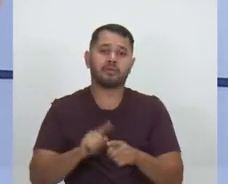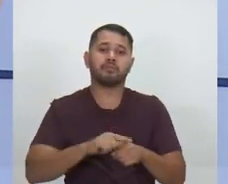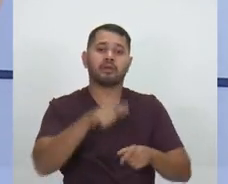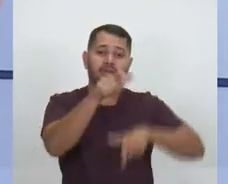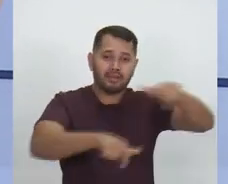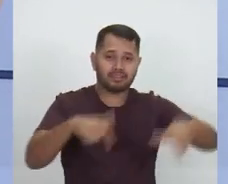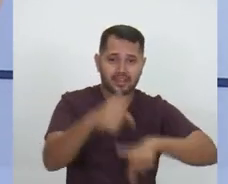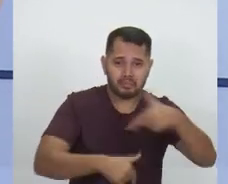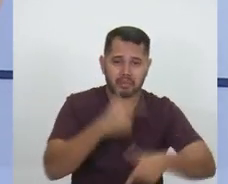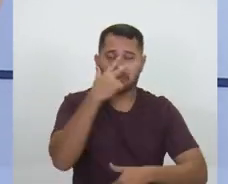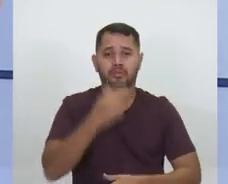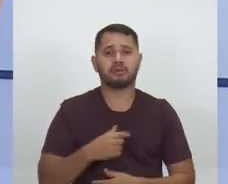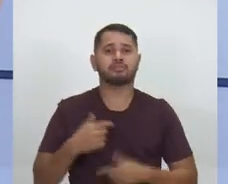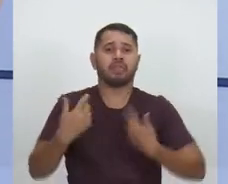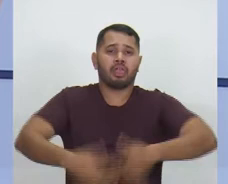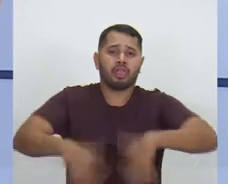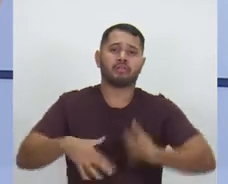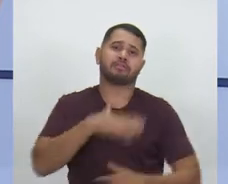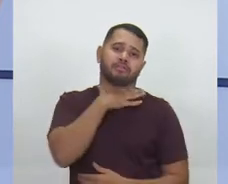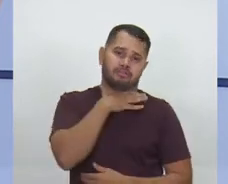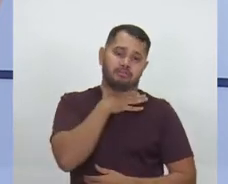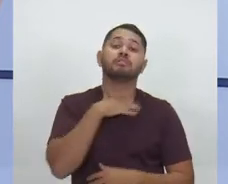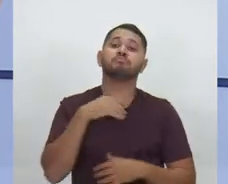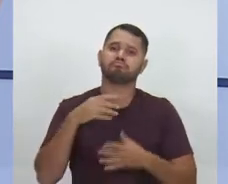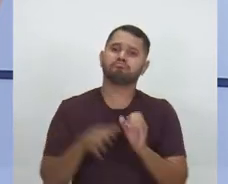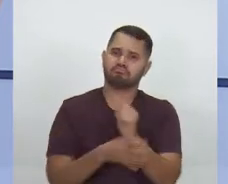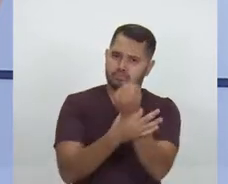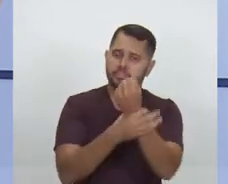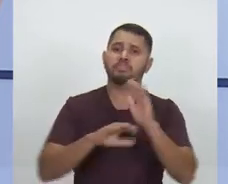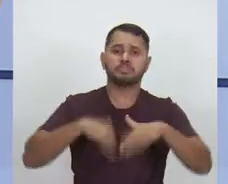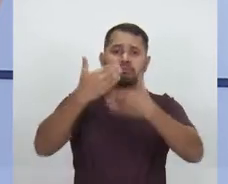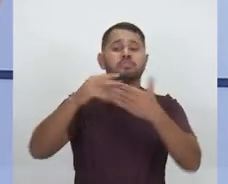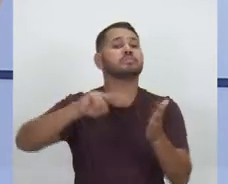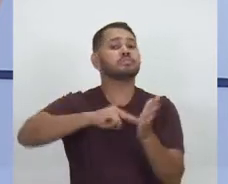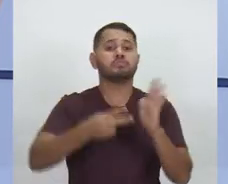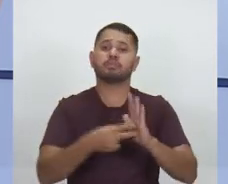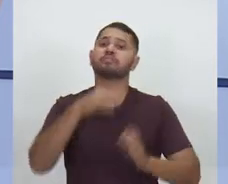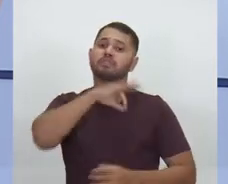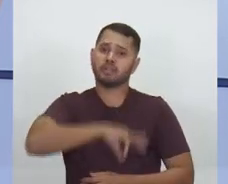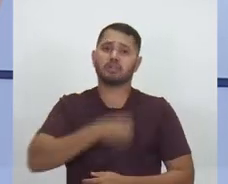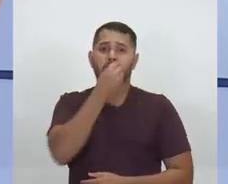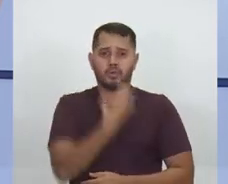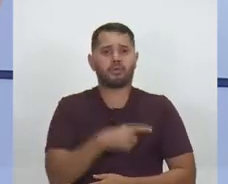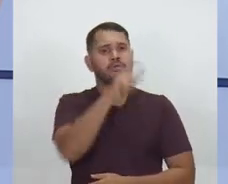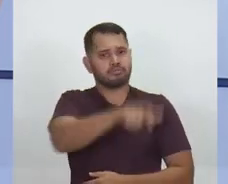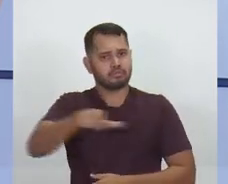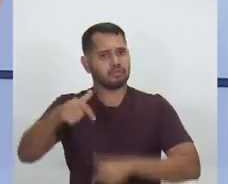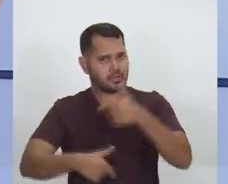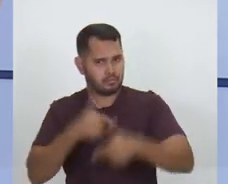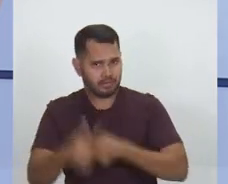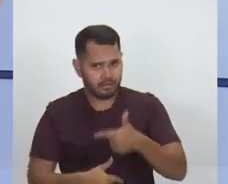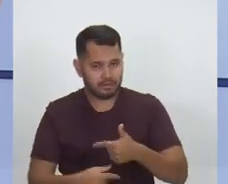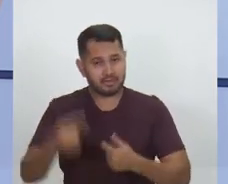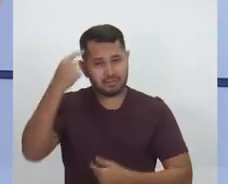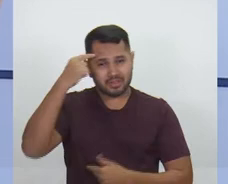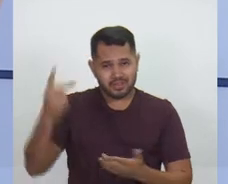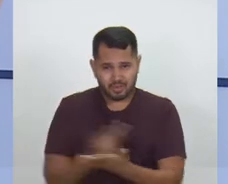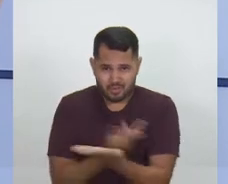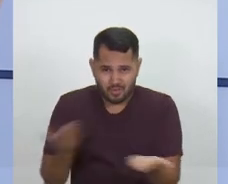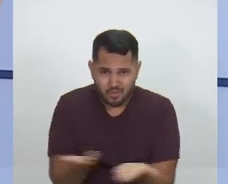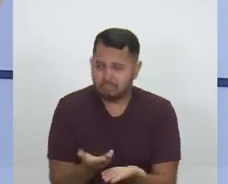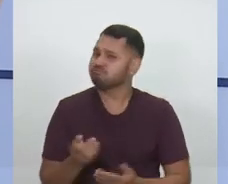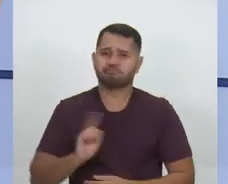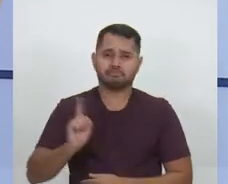bastante precária garantir o desenvolvimento do estado do amazonas a garantir um salário justo o trabalhador e isso não acontece hoje é